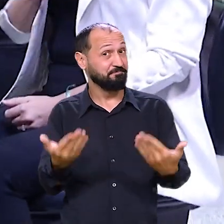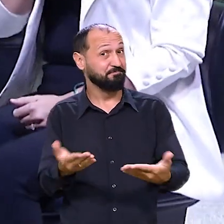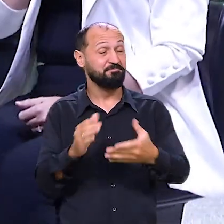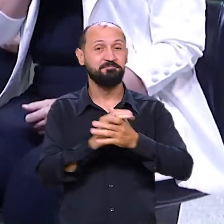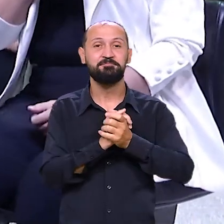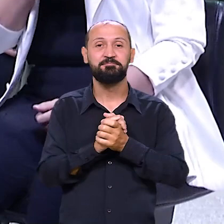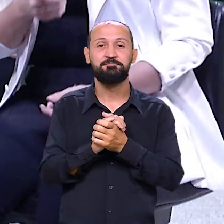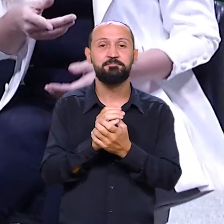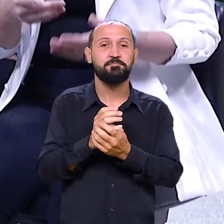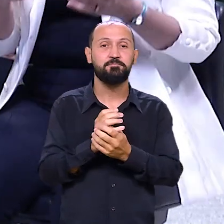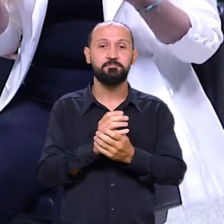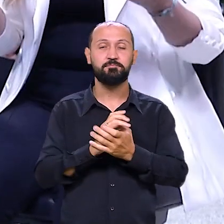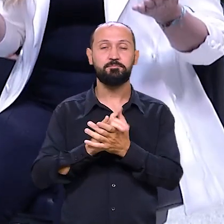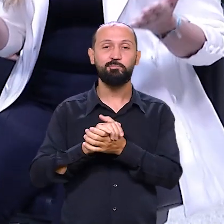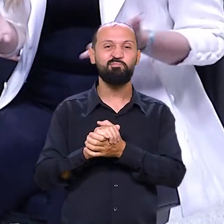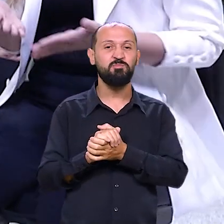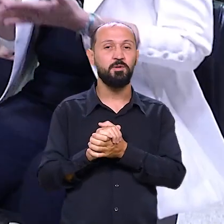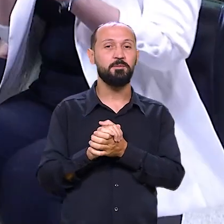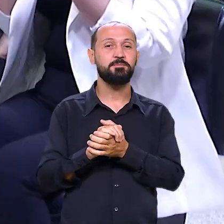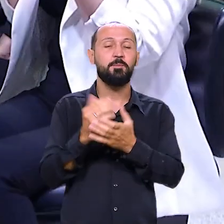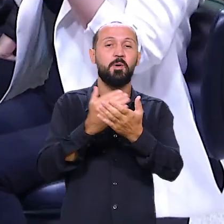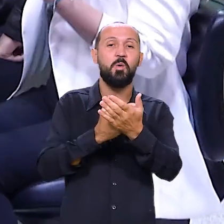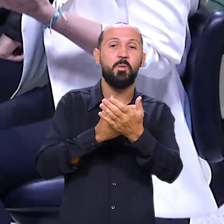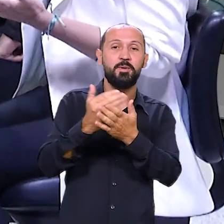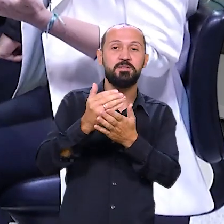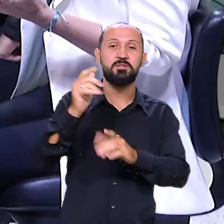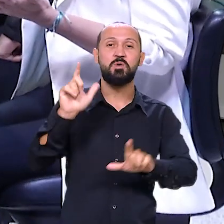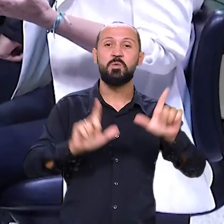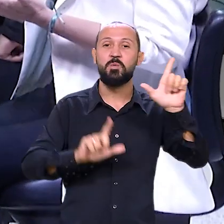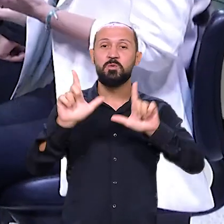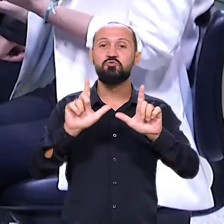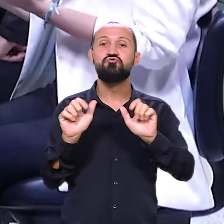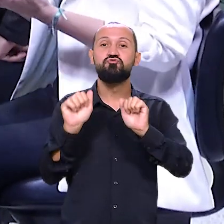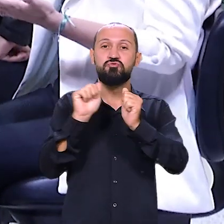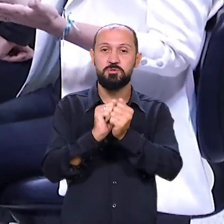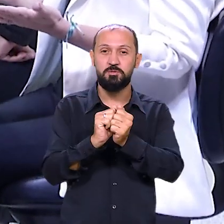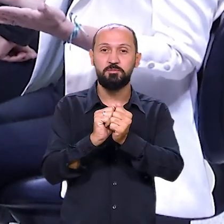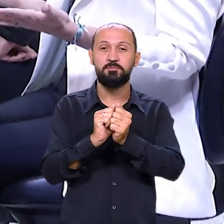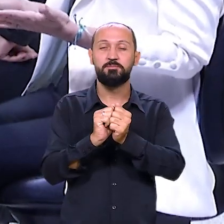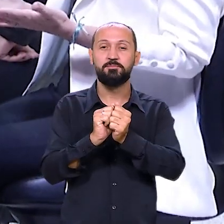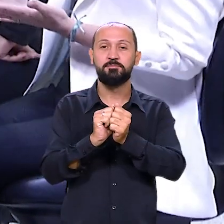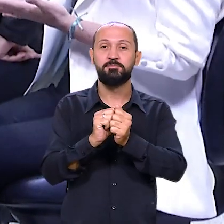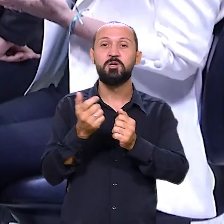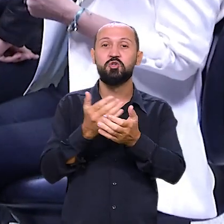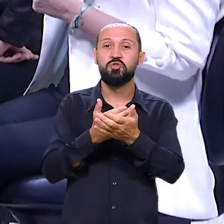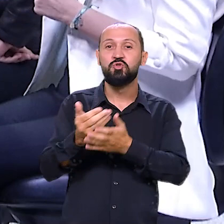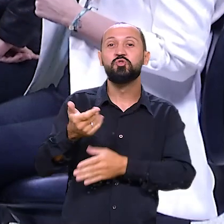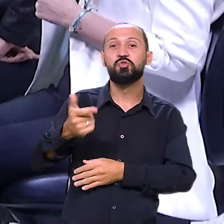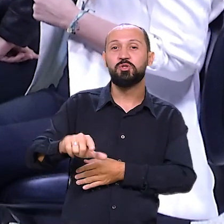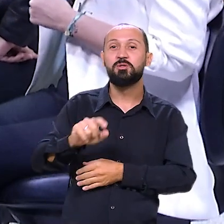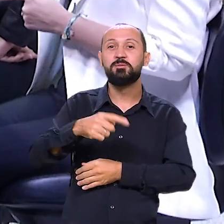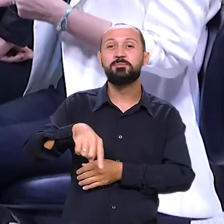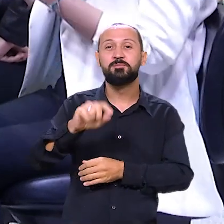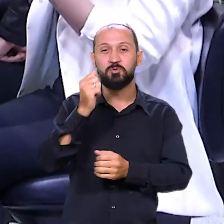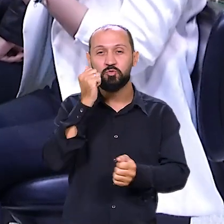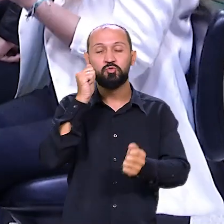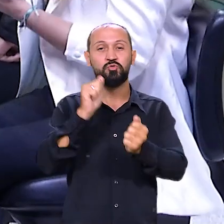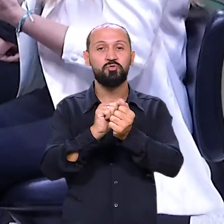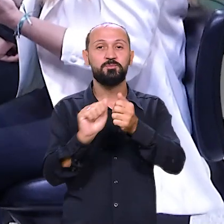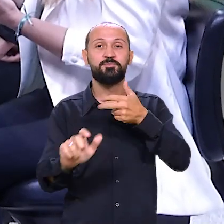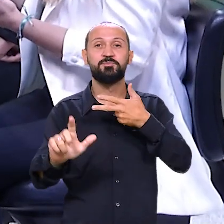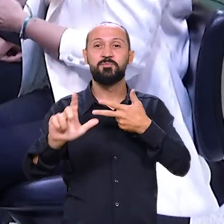isso aí, Paulo. Olha, então, para começar esse programa aqui conosco... Para recomeçar, né? Exatamente. O Por